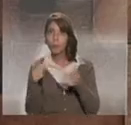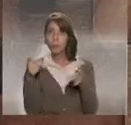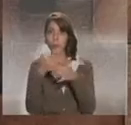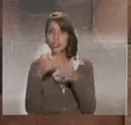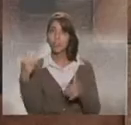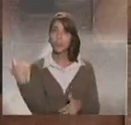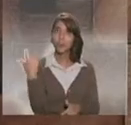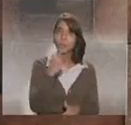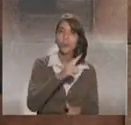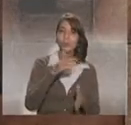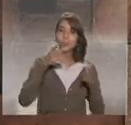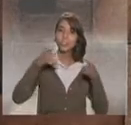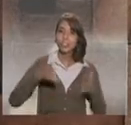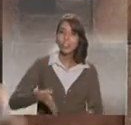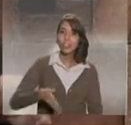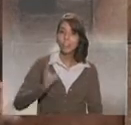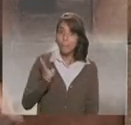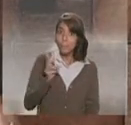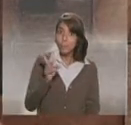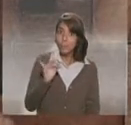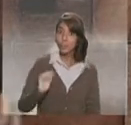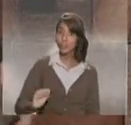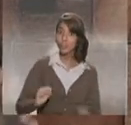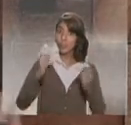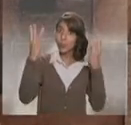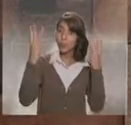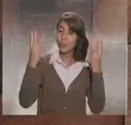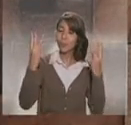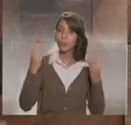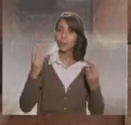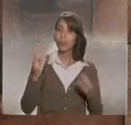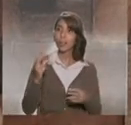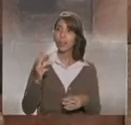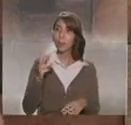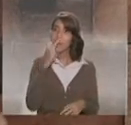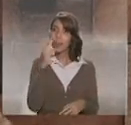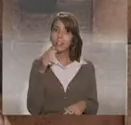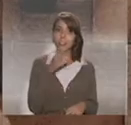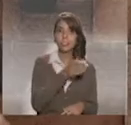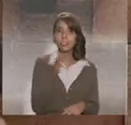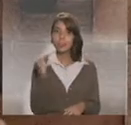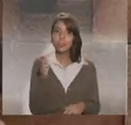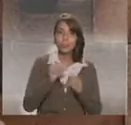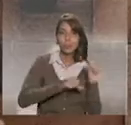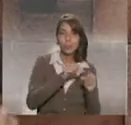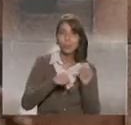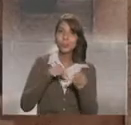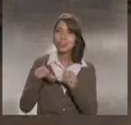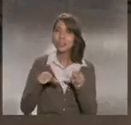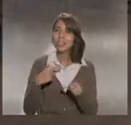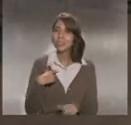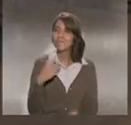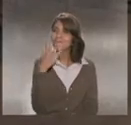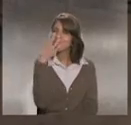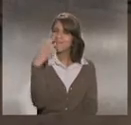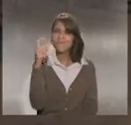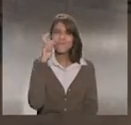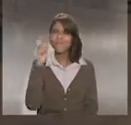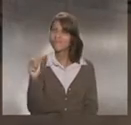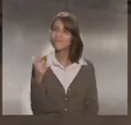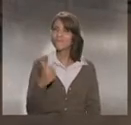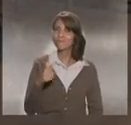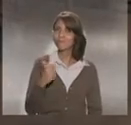chegar você tem que fazer show no mesmo dia você quer essa essa rotatividade nunca me interessando agradou tanto